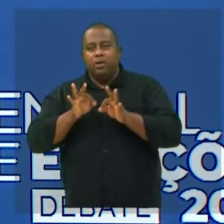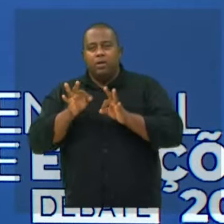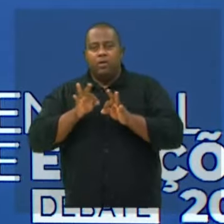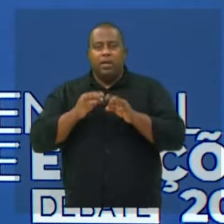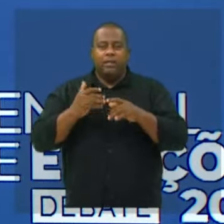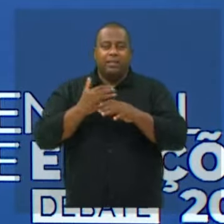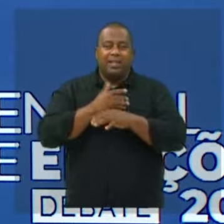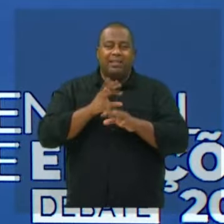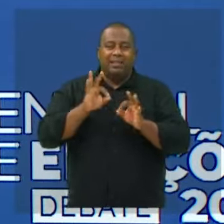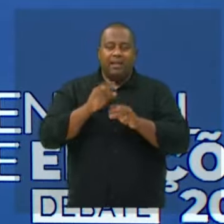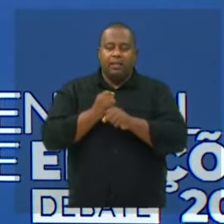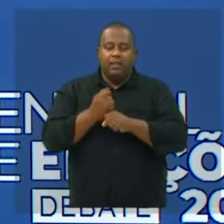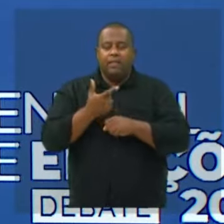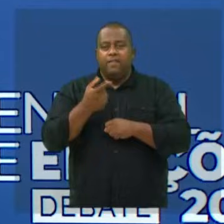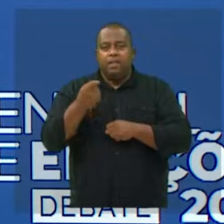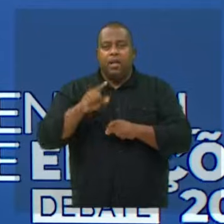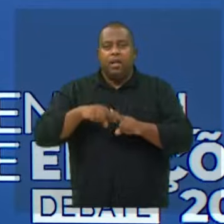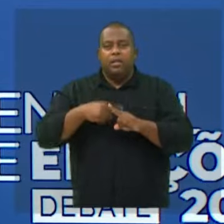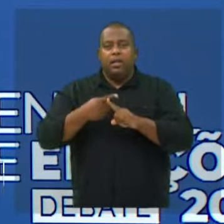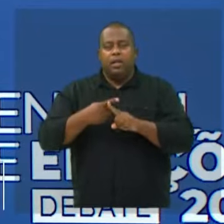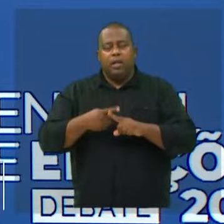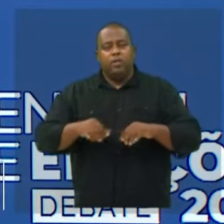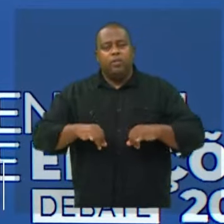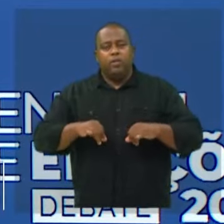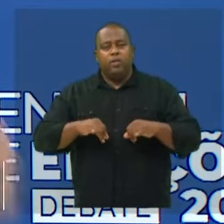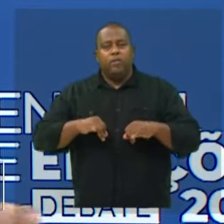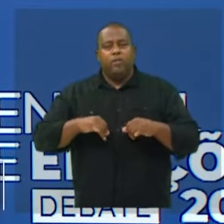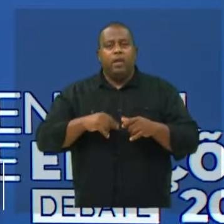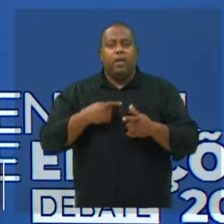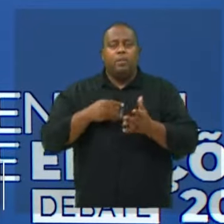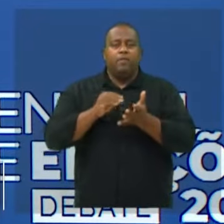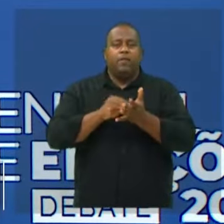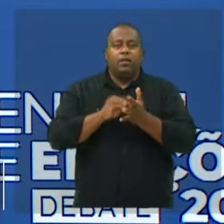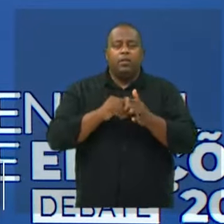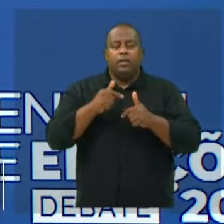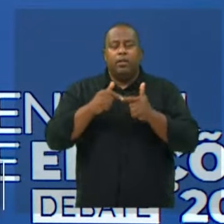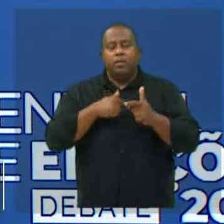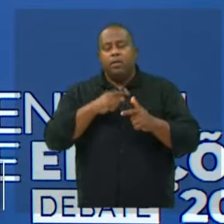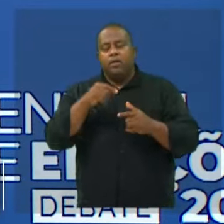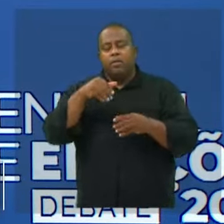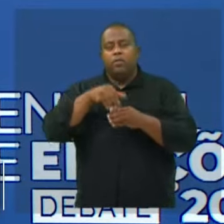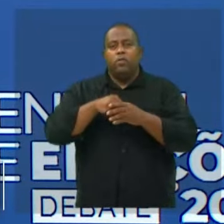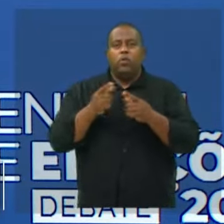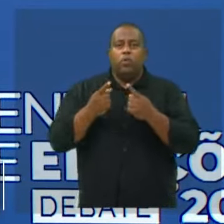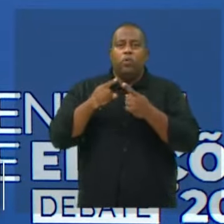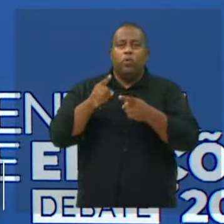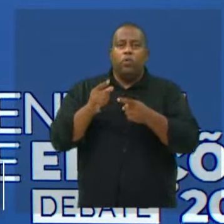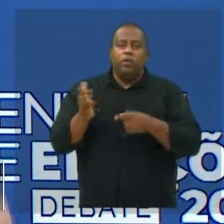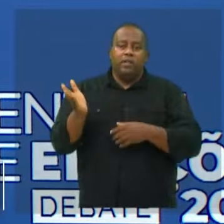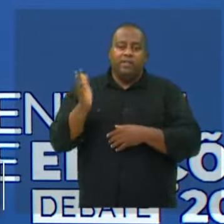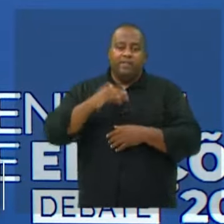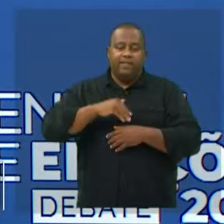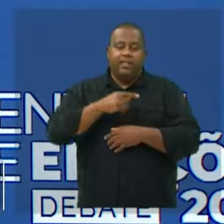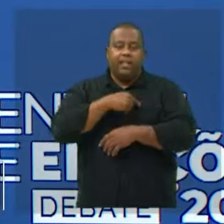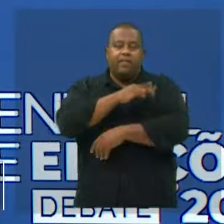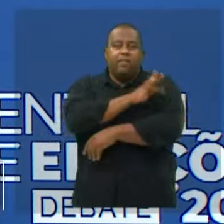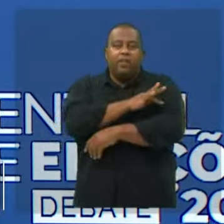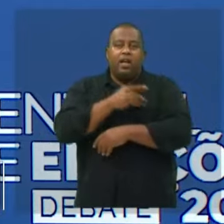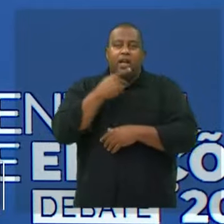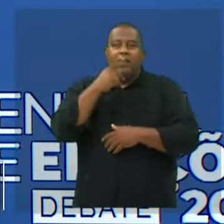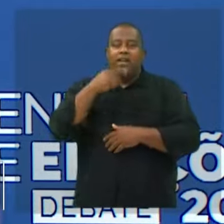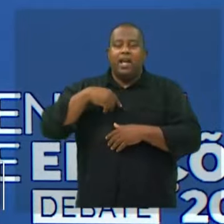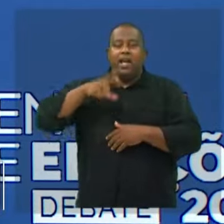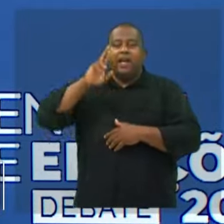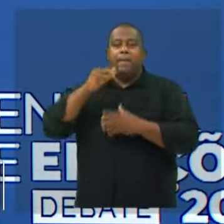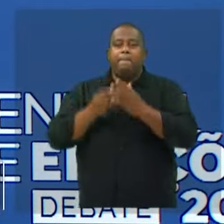sofremos hoje com desindustrialização do desemprego o senhor votou contra a vinda da forne do ano 2000 agora de seu pai da bid o